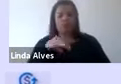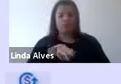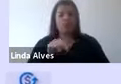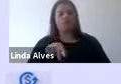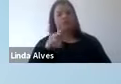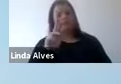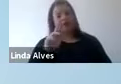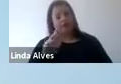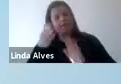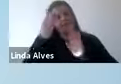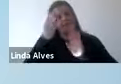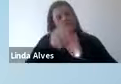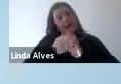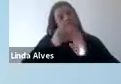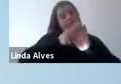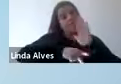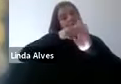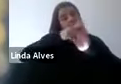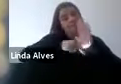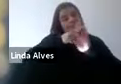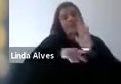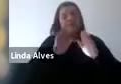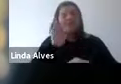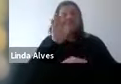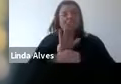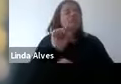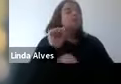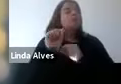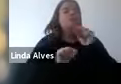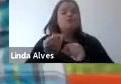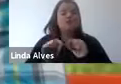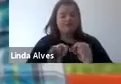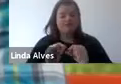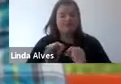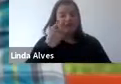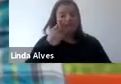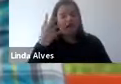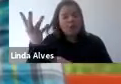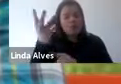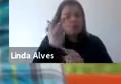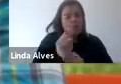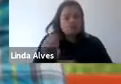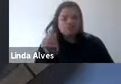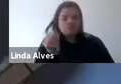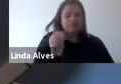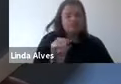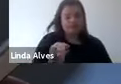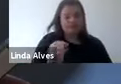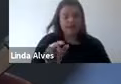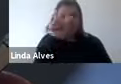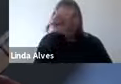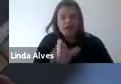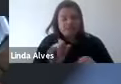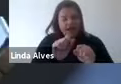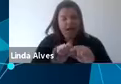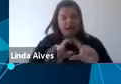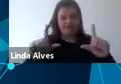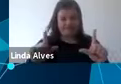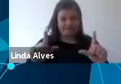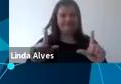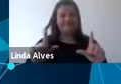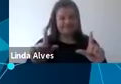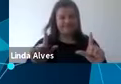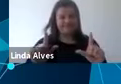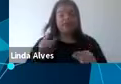smccard.com.br/portal. E para facilitar ainda mais, deixe o atalho para o portal salvo na tela inicial do seu celular.